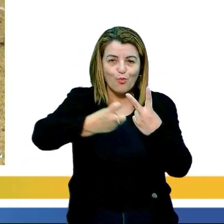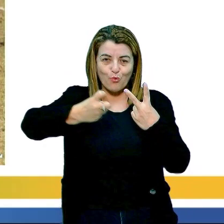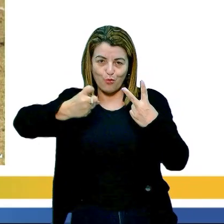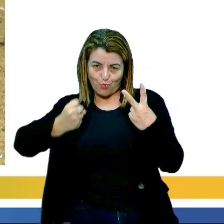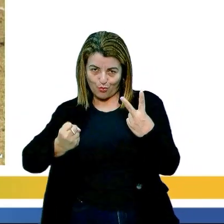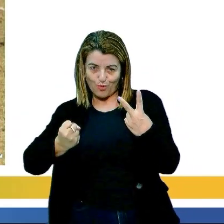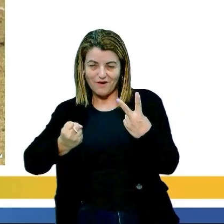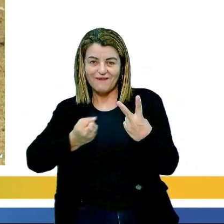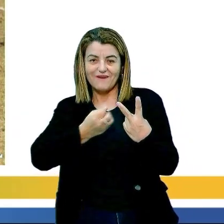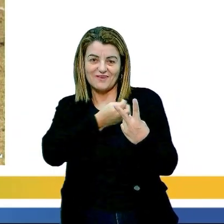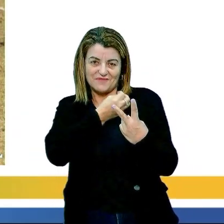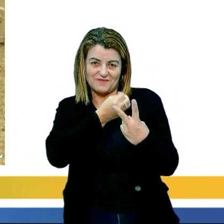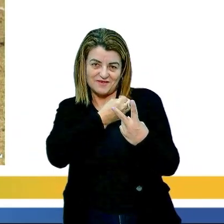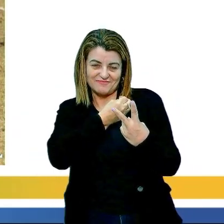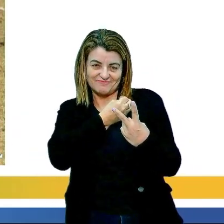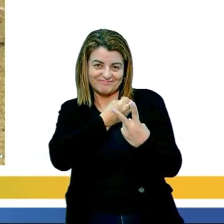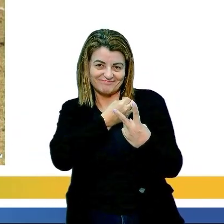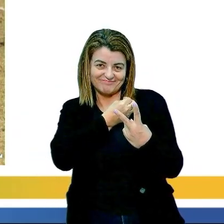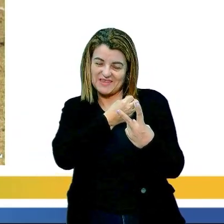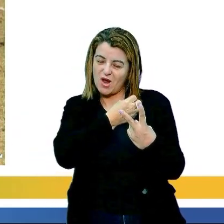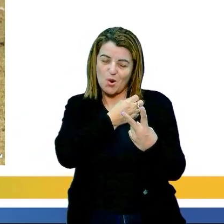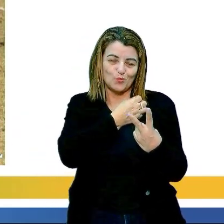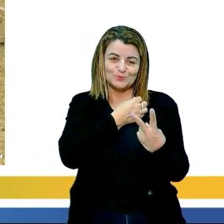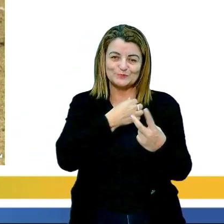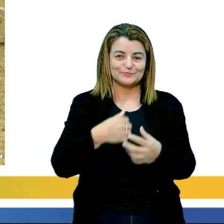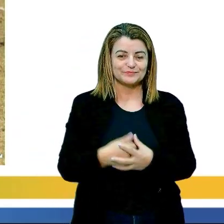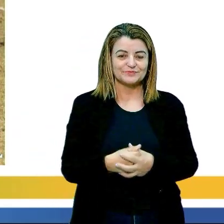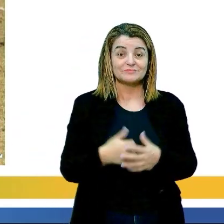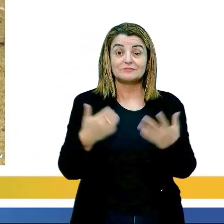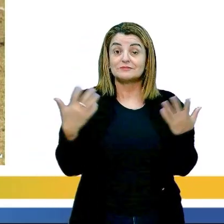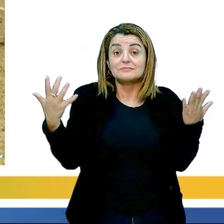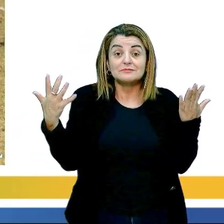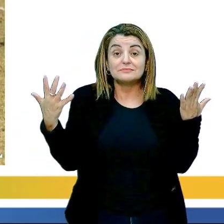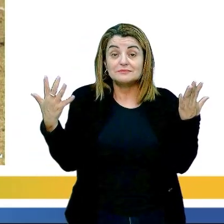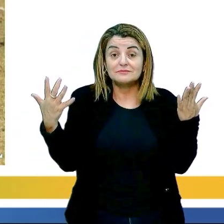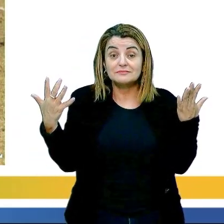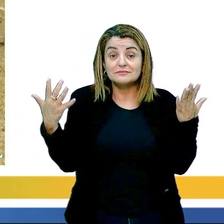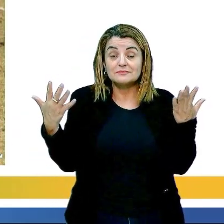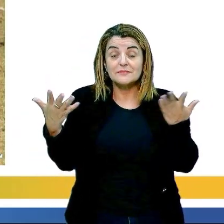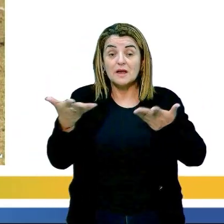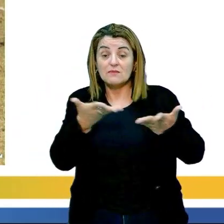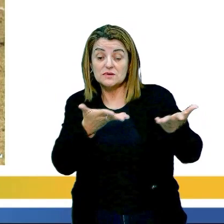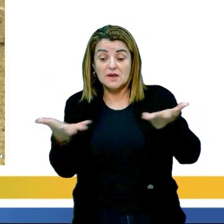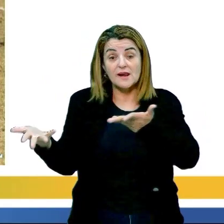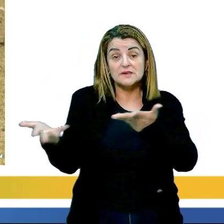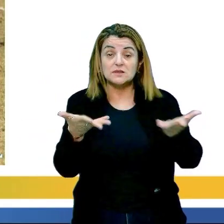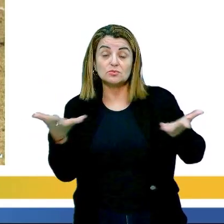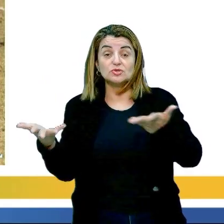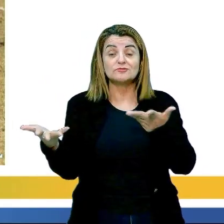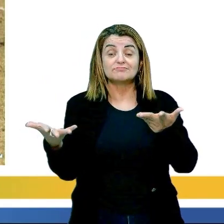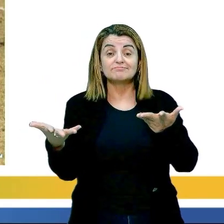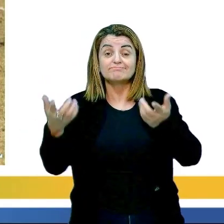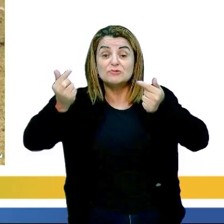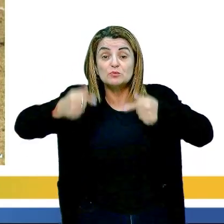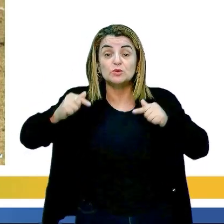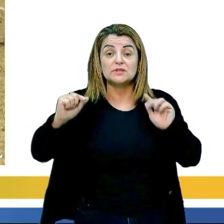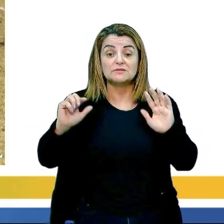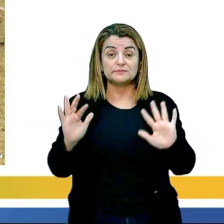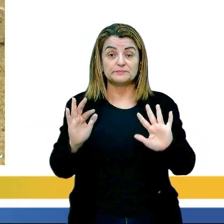viver juntos para sempre. Também não. Então, professor, vai ser a relação de competição.